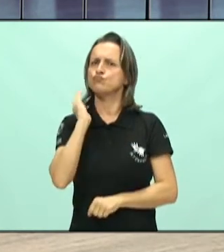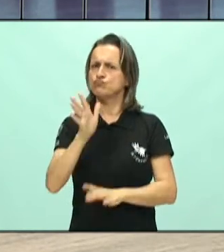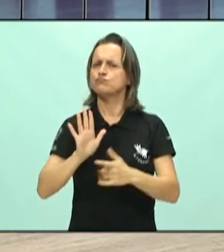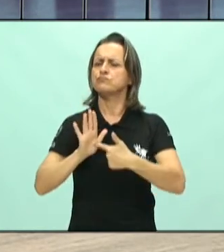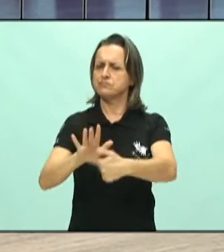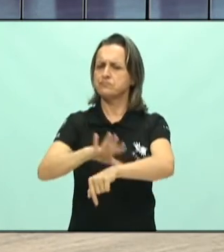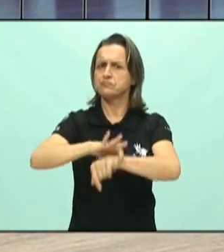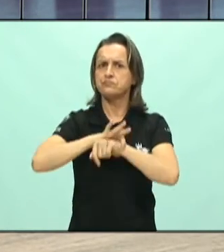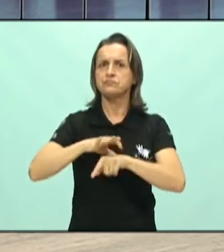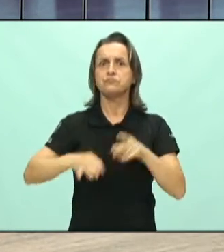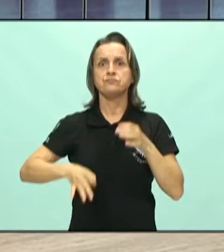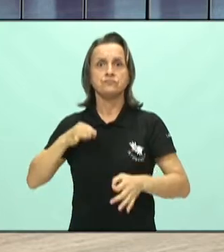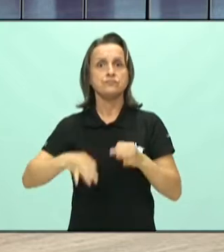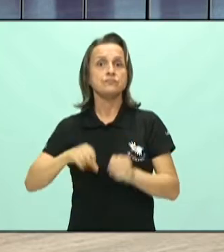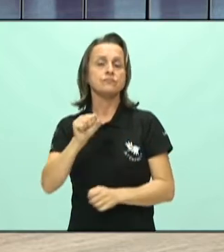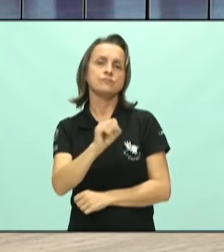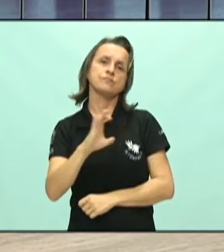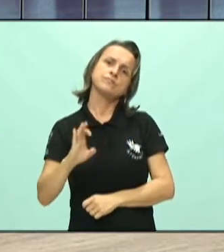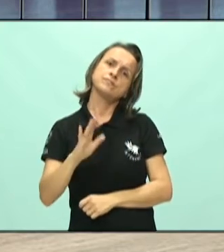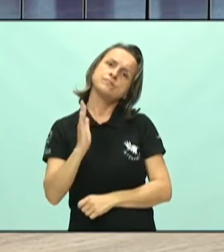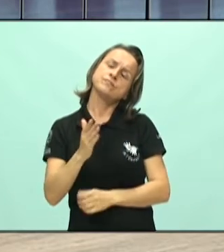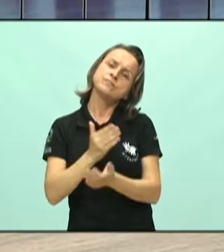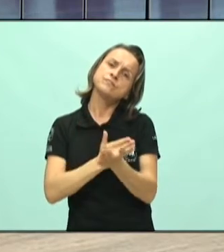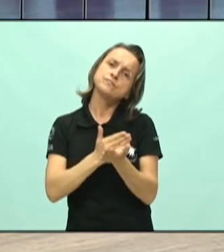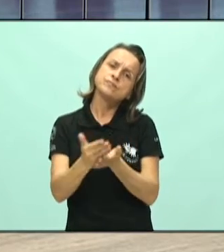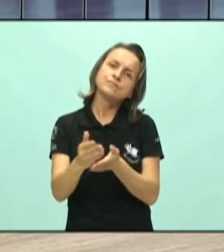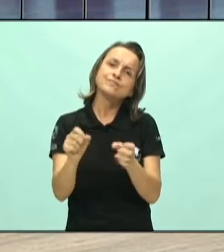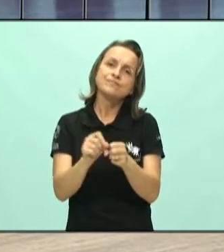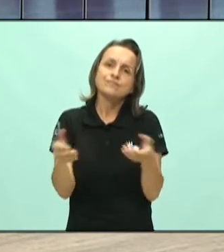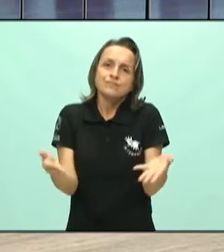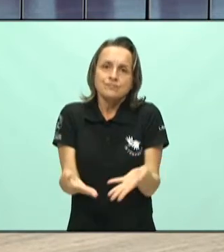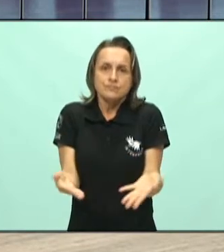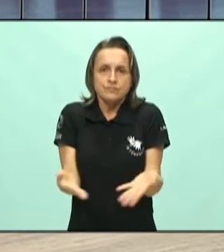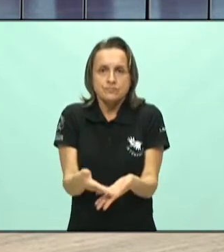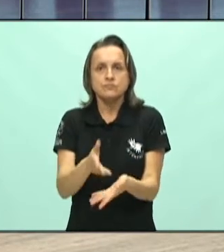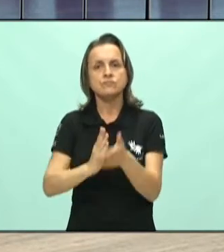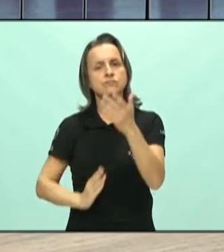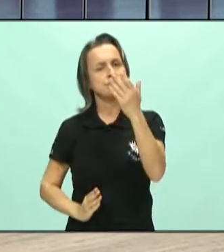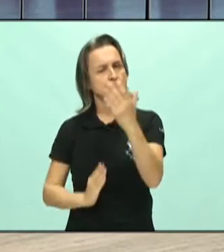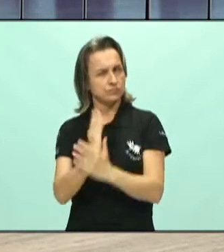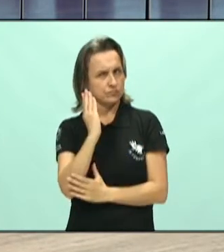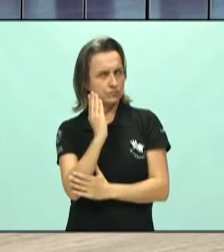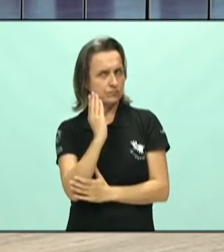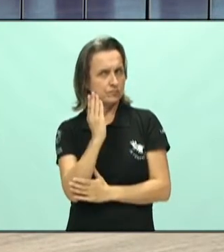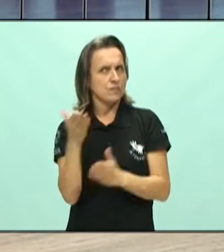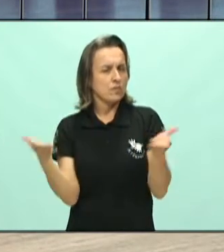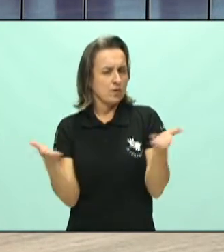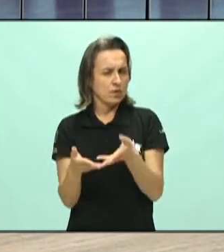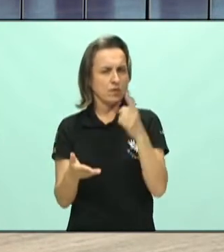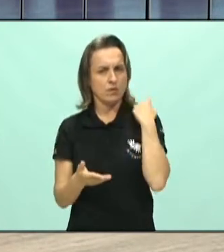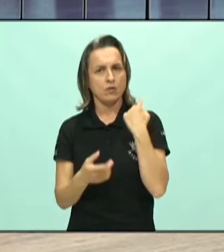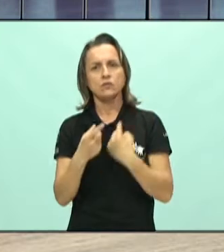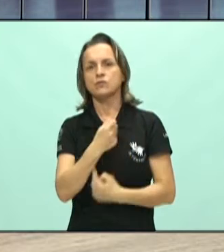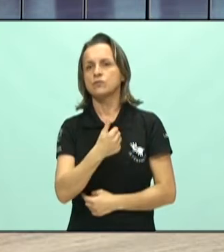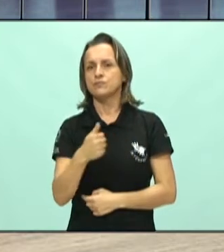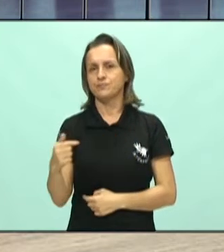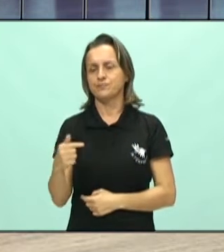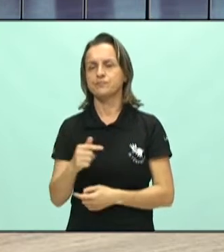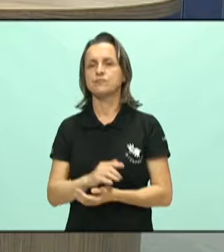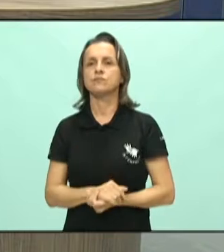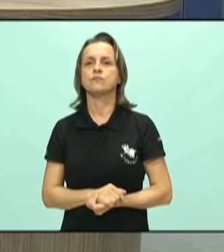segurança jurídica. Santa Catarina só começou a fazer isso agora, e aprovou agora em 17. É uma pesca de arrasto.